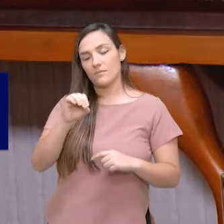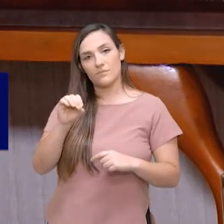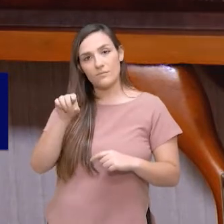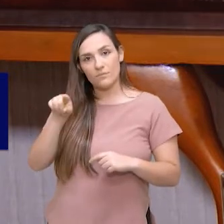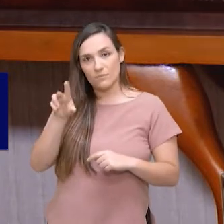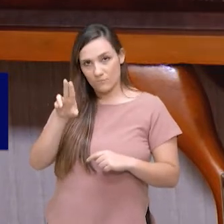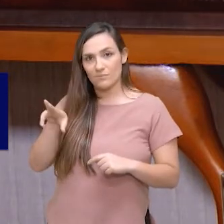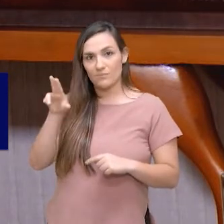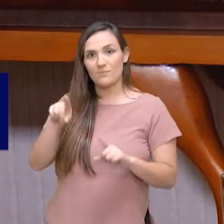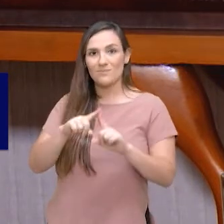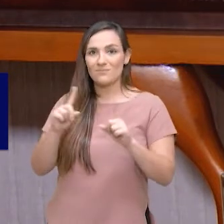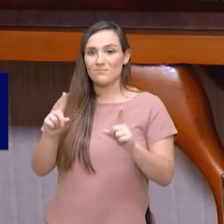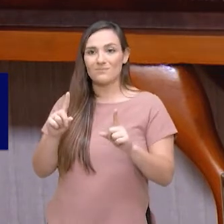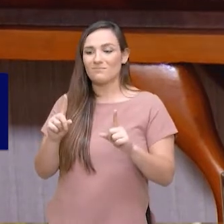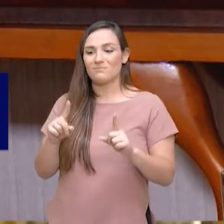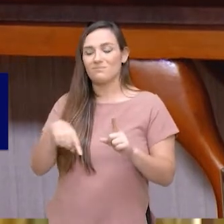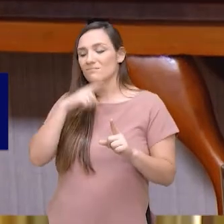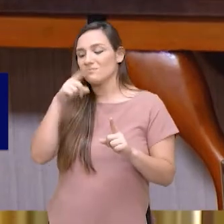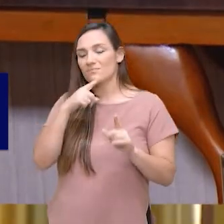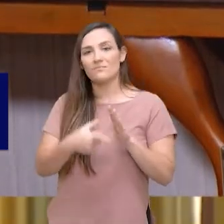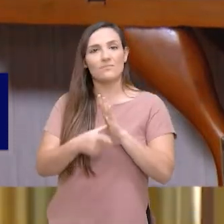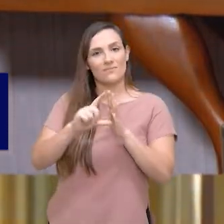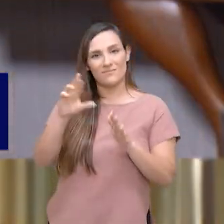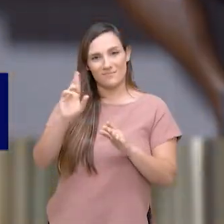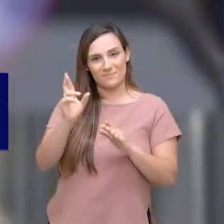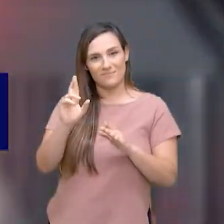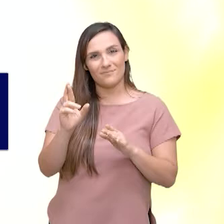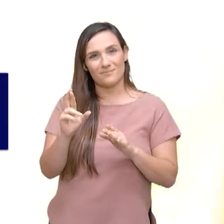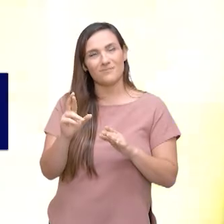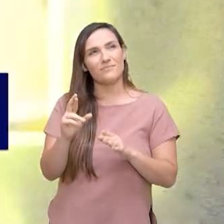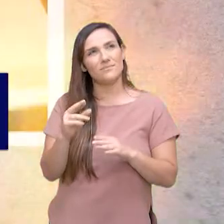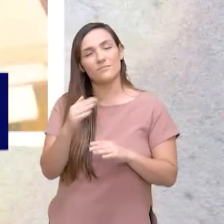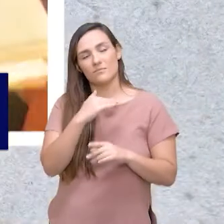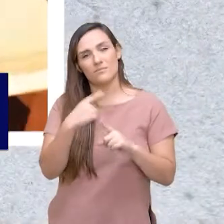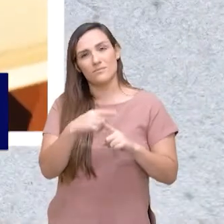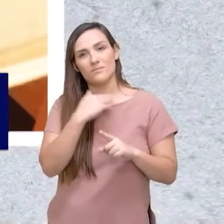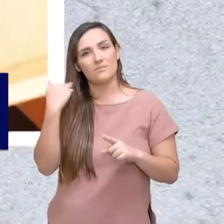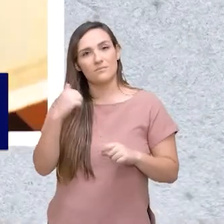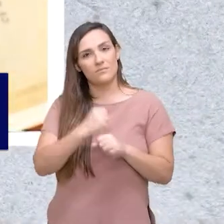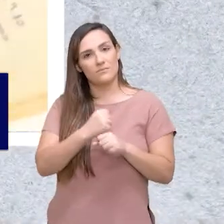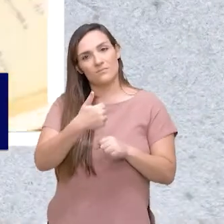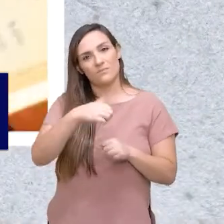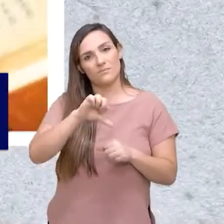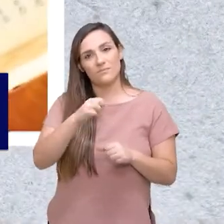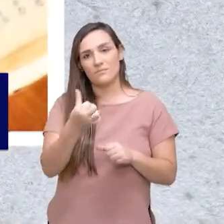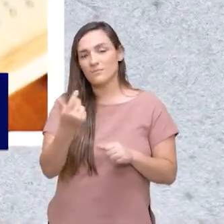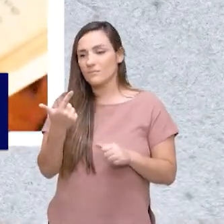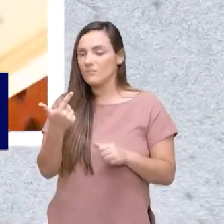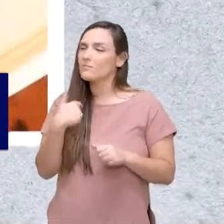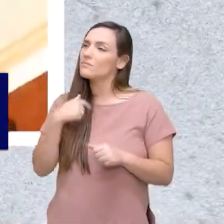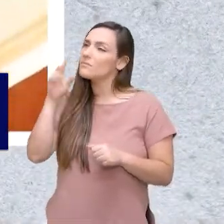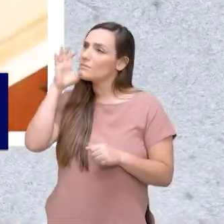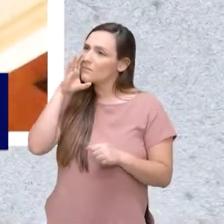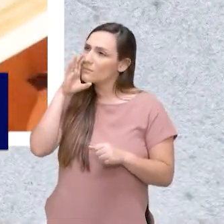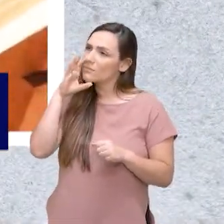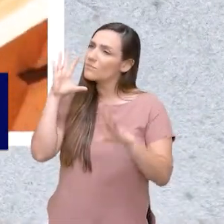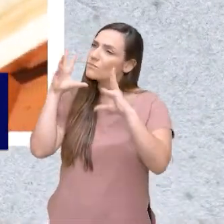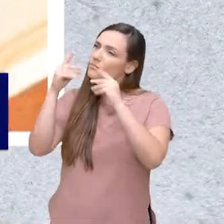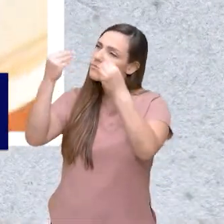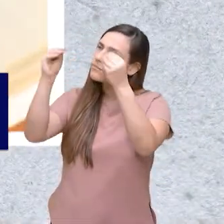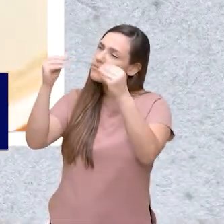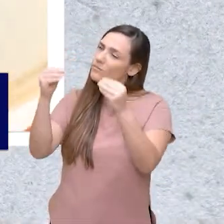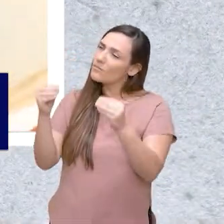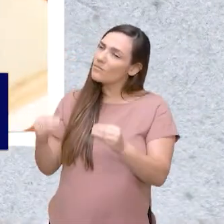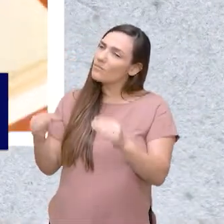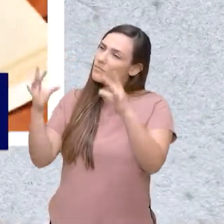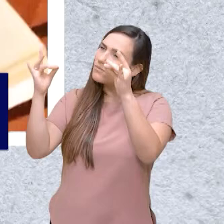real. Faleceu muito antes, faleceu em 62. Né? E eu aprendi a